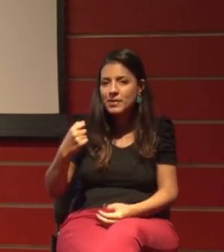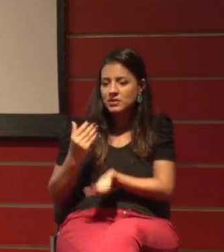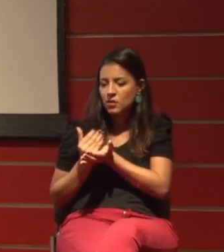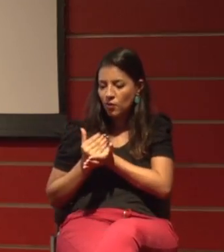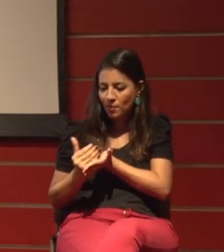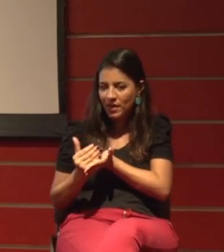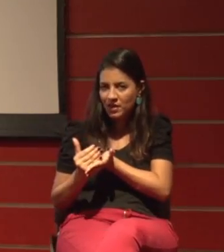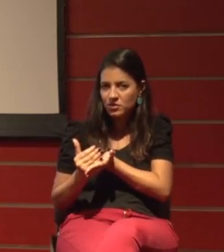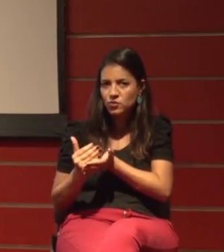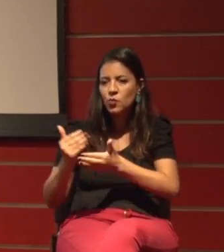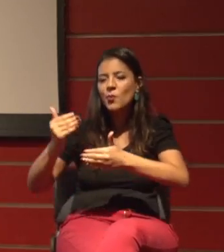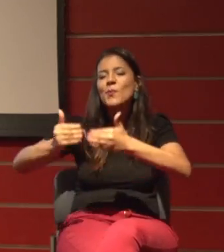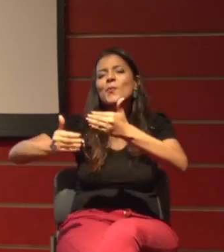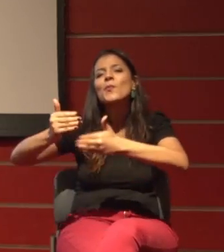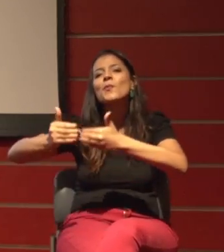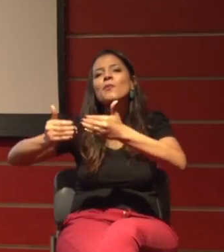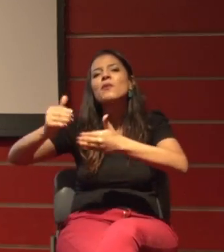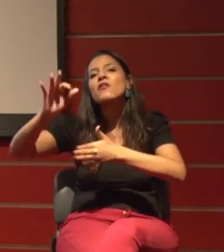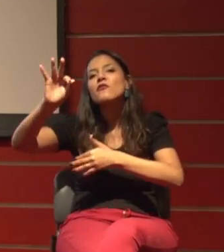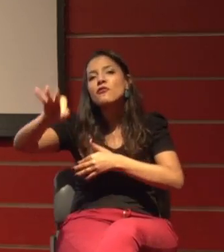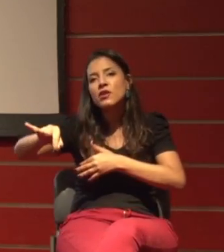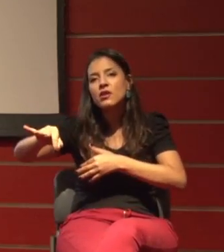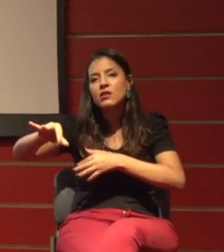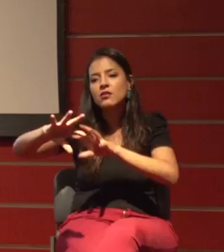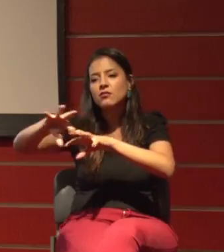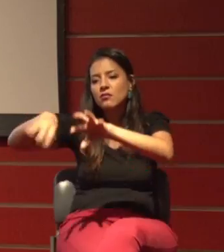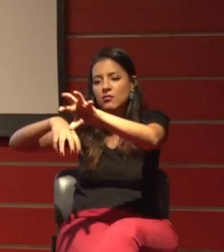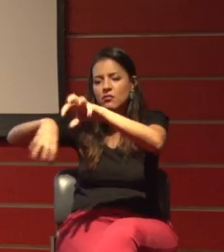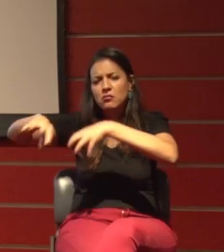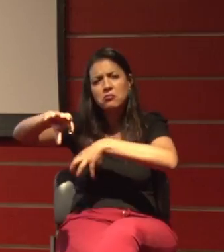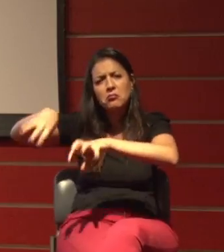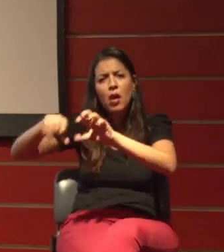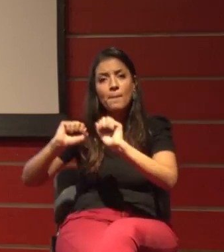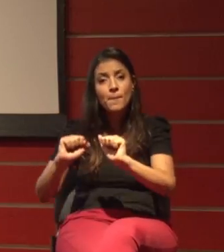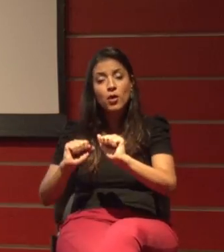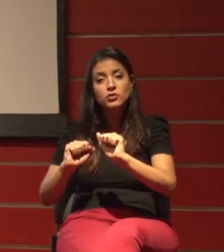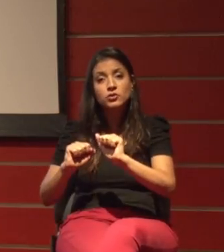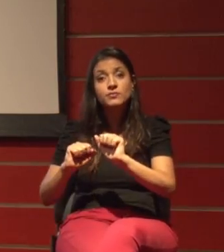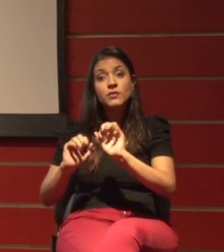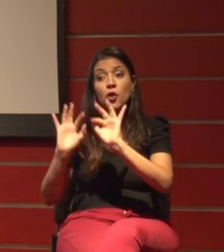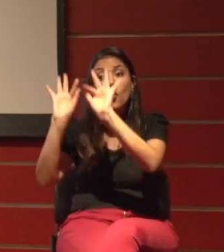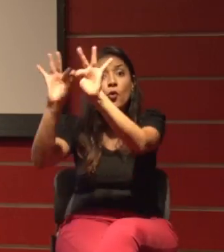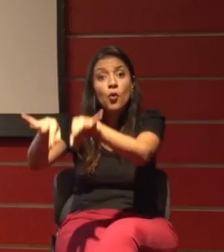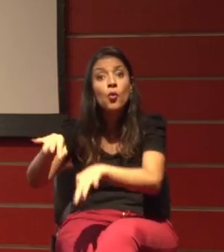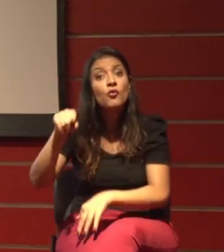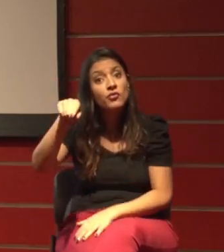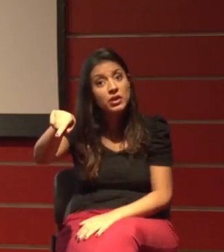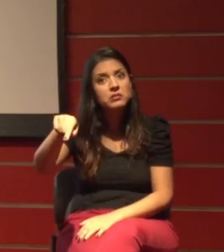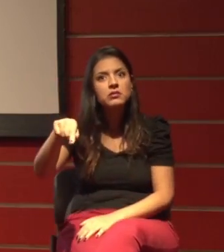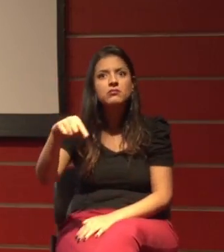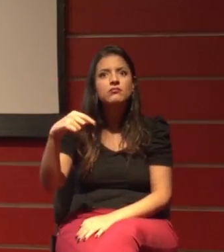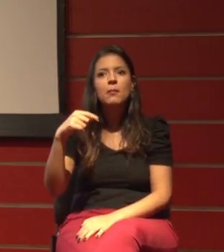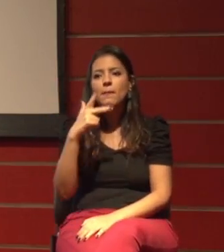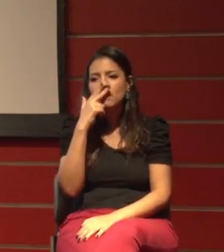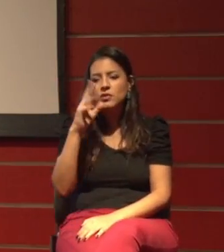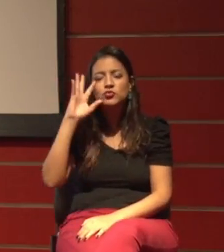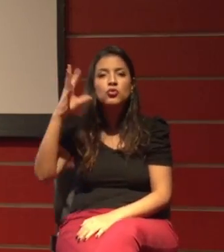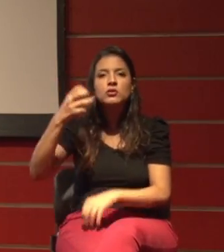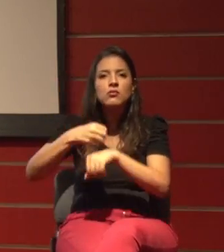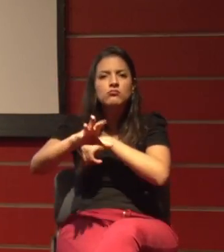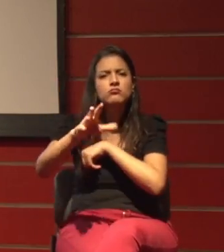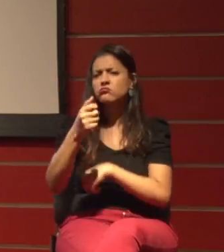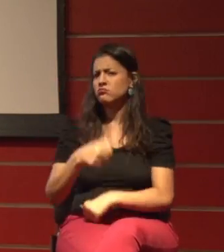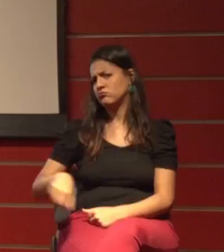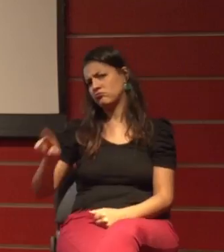fim não necessariamente nessa ordem e o fim não necessariamente precisa ser conclusivo né Ou